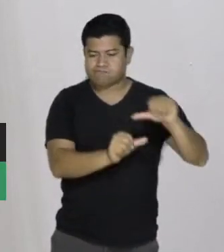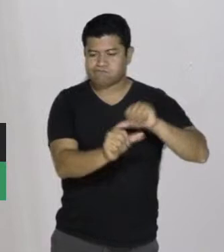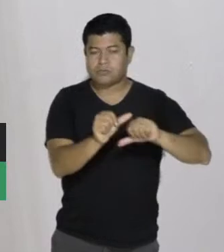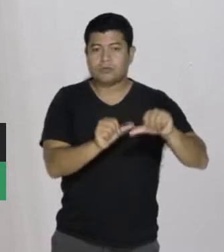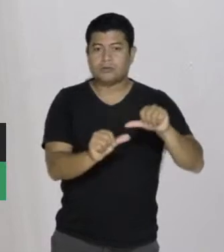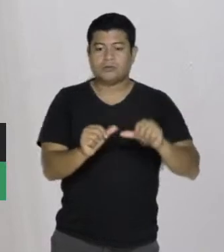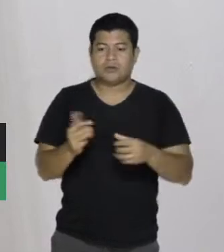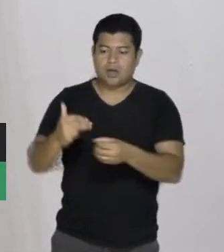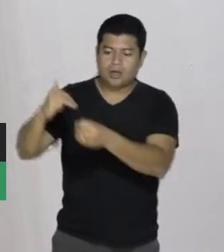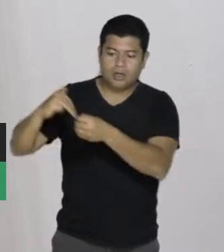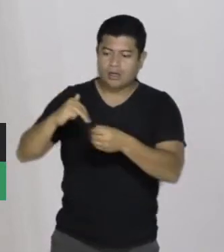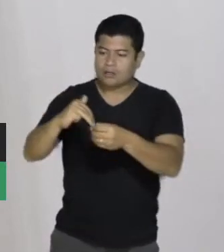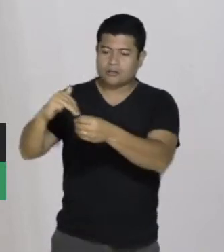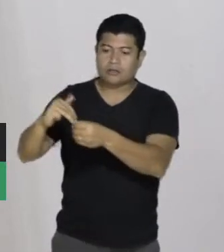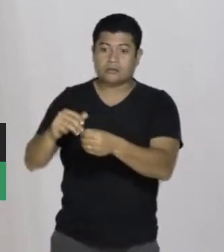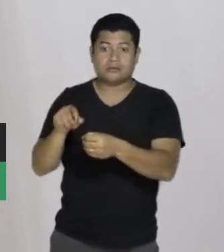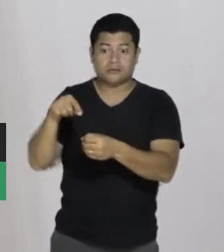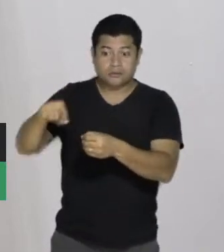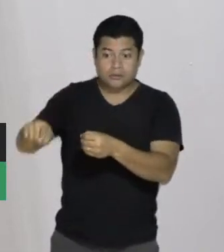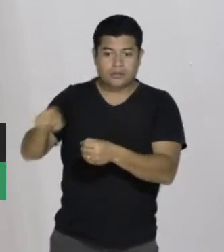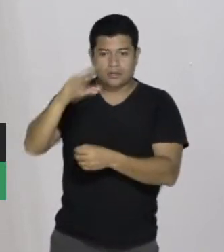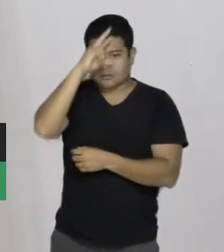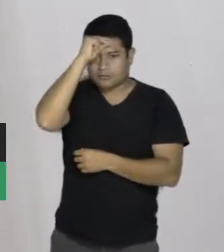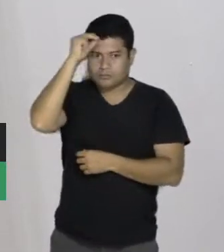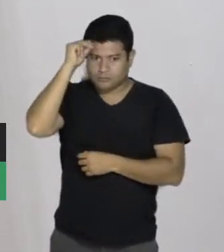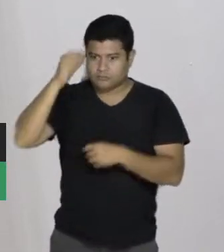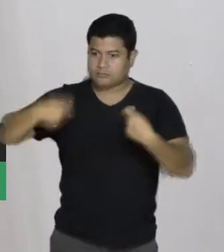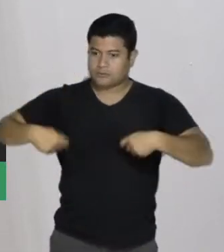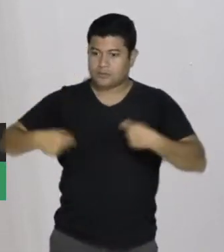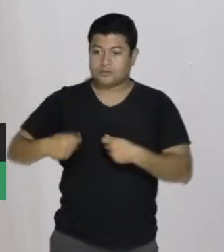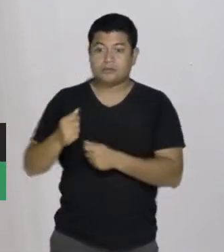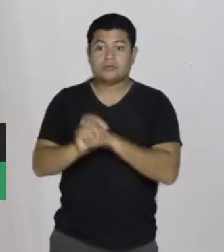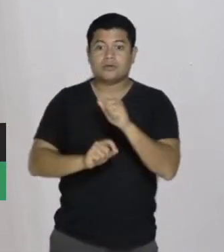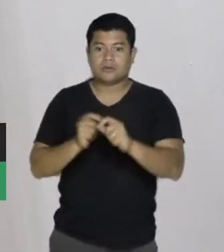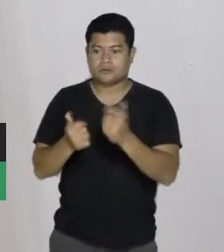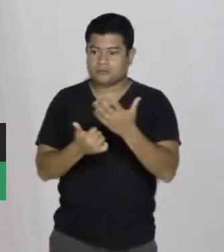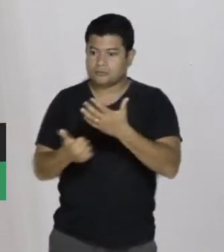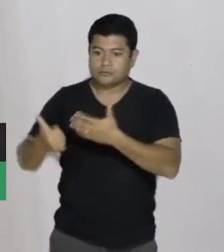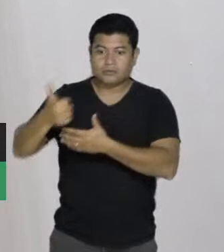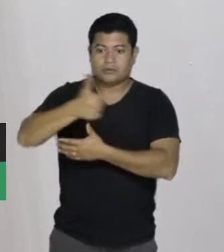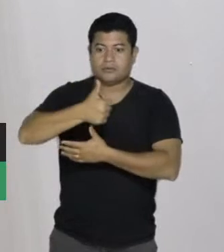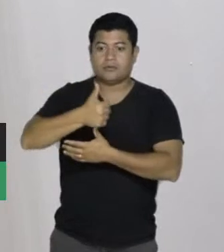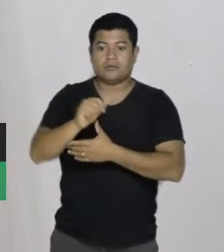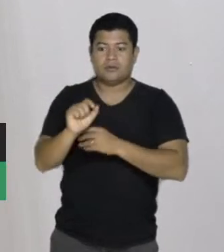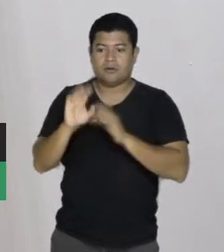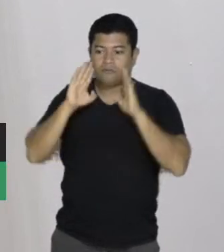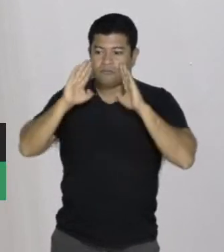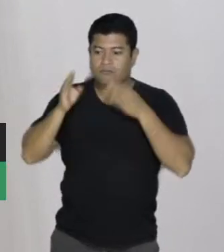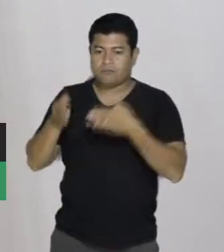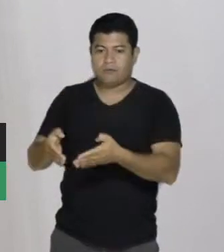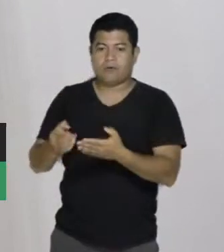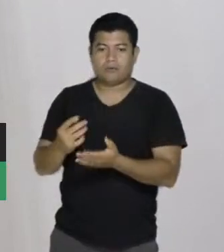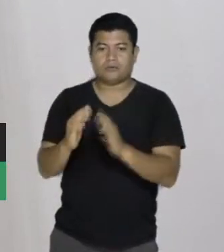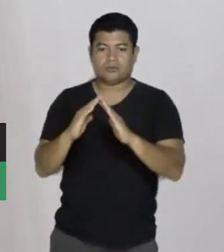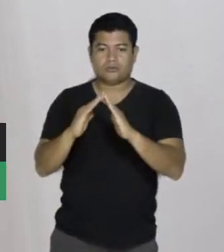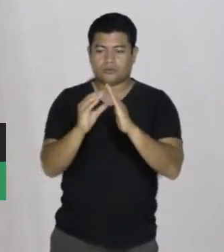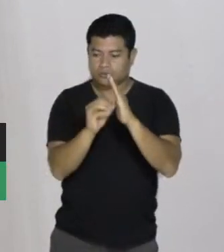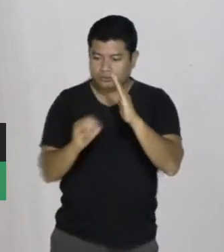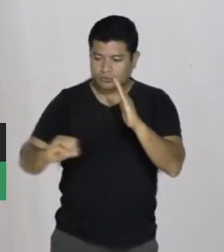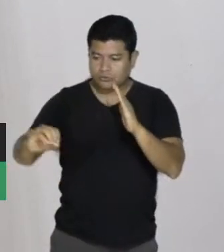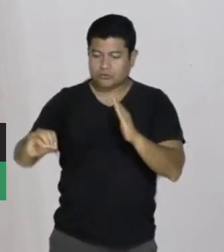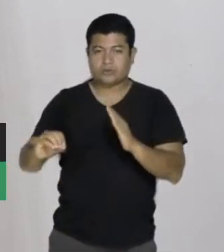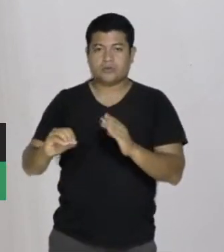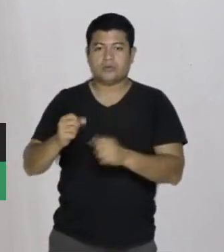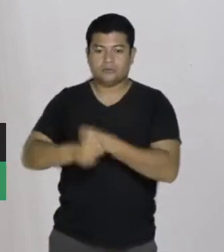precisarão priorizar os investimentos em esgoto nos próximos anos e também cabe a nós